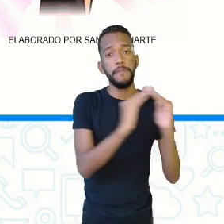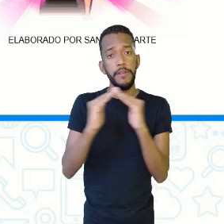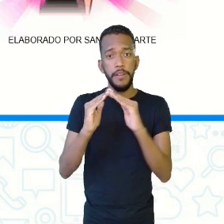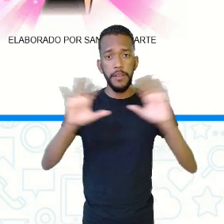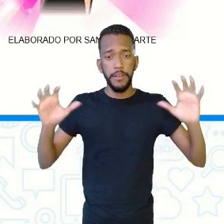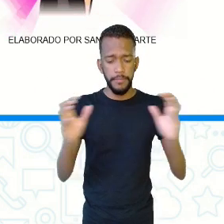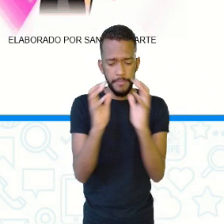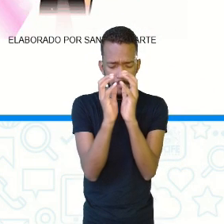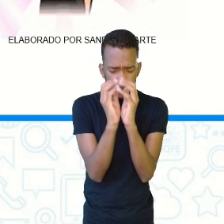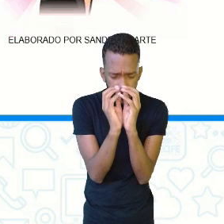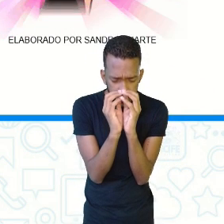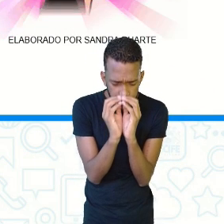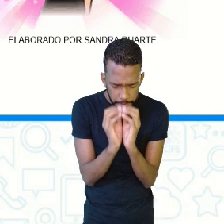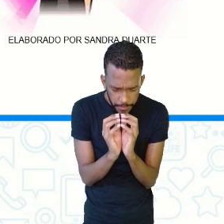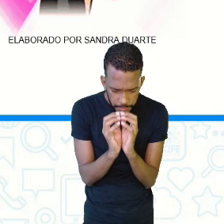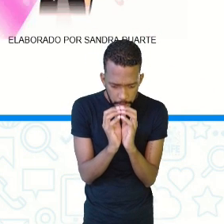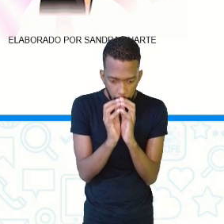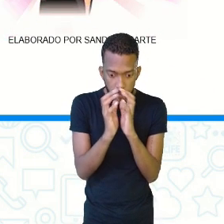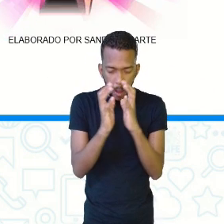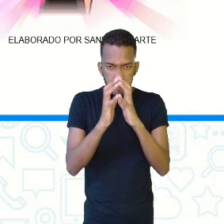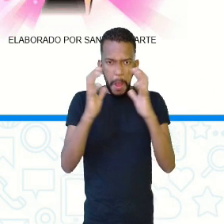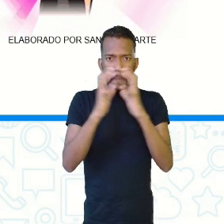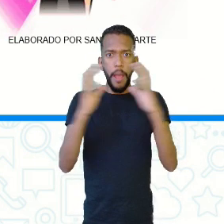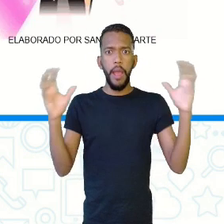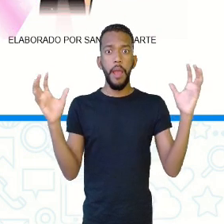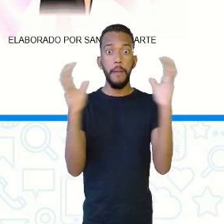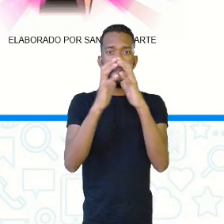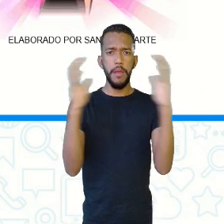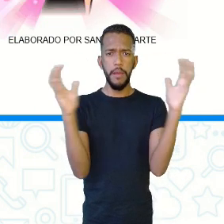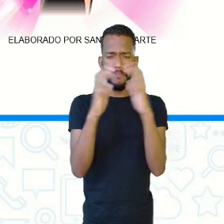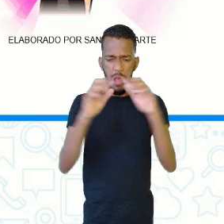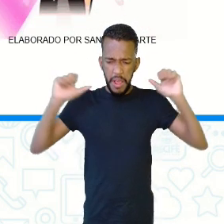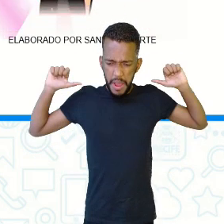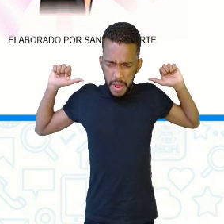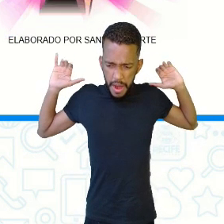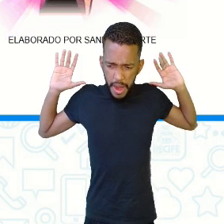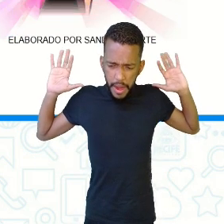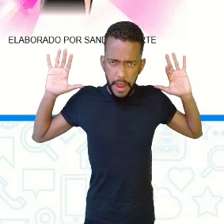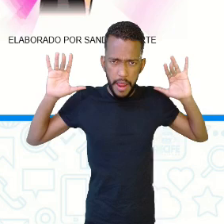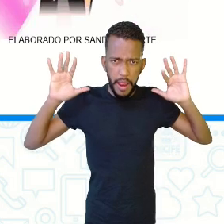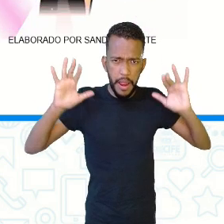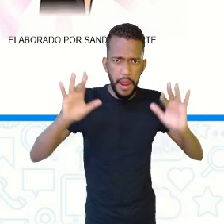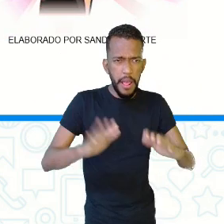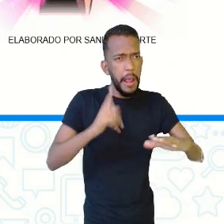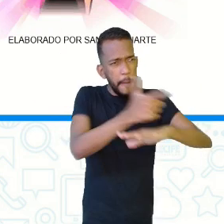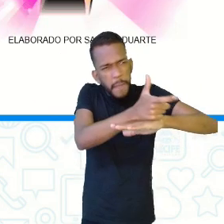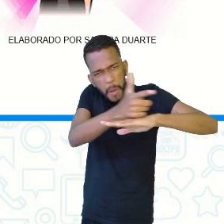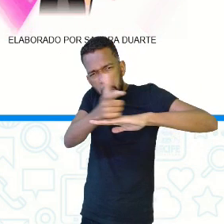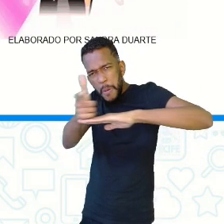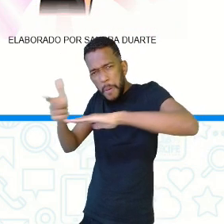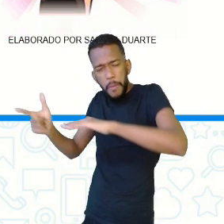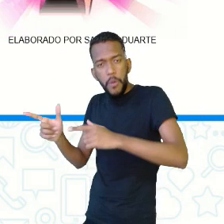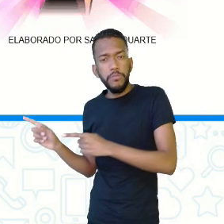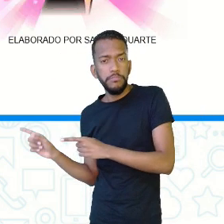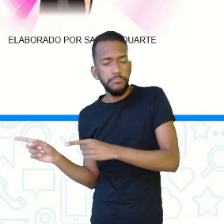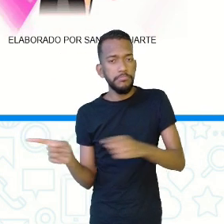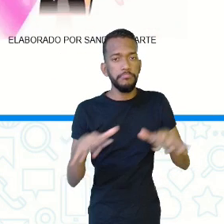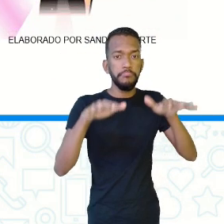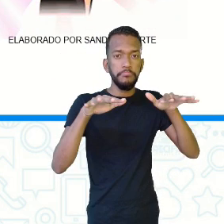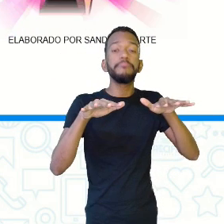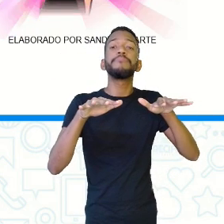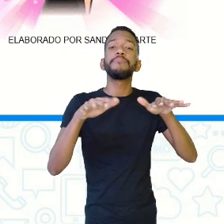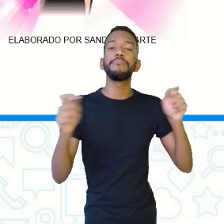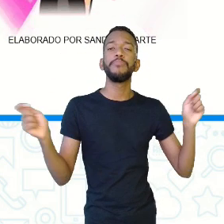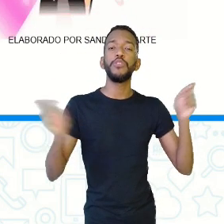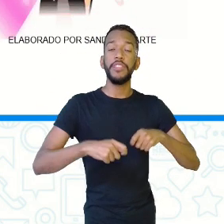crescimento. No meio de invasões sofridas e bastante tormento, demonstrou o seu potencial.